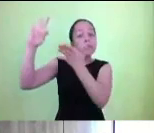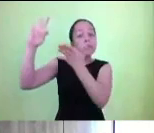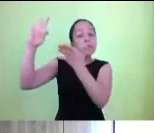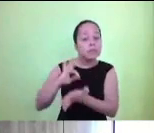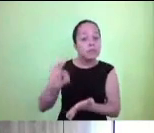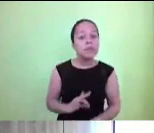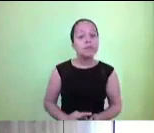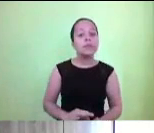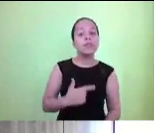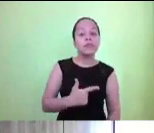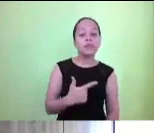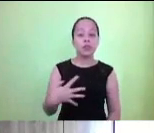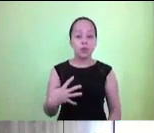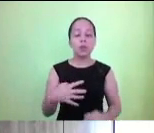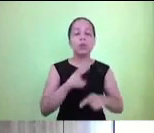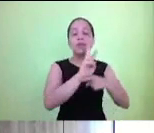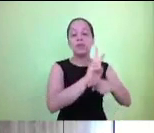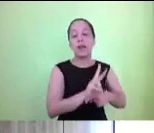24.